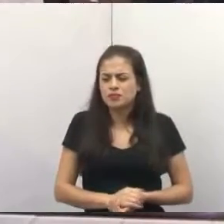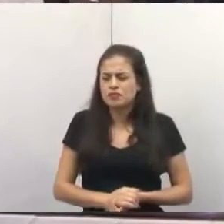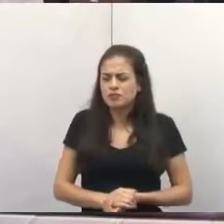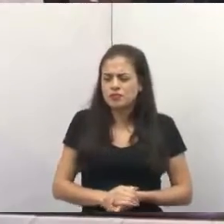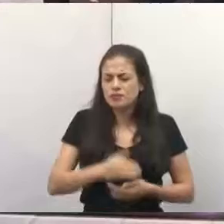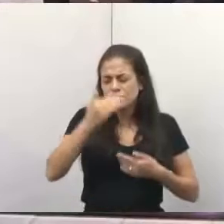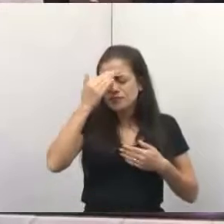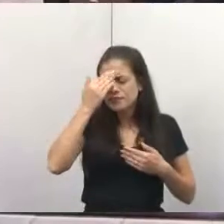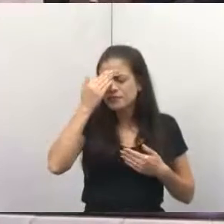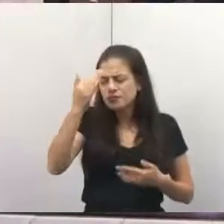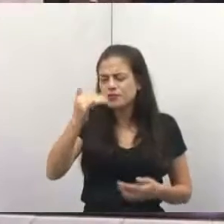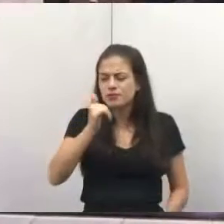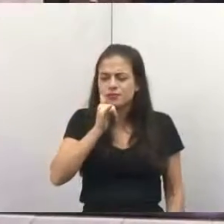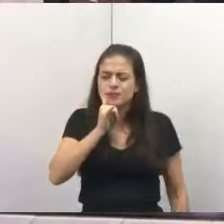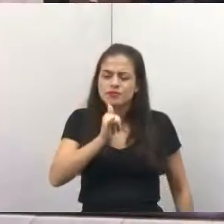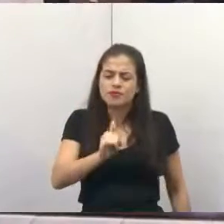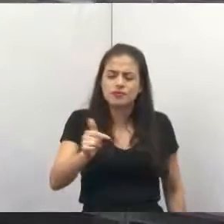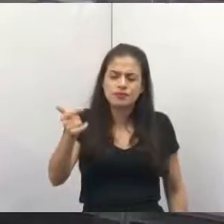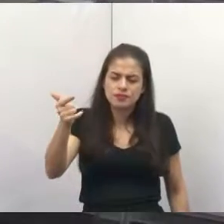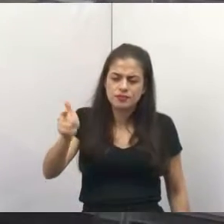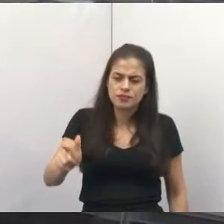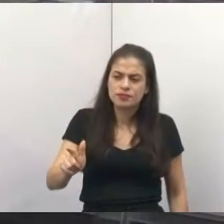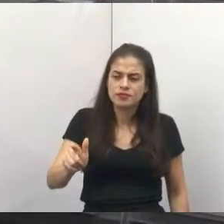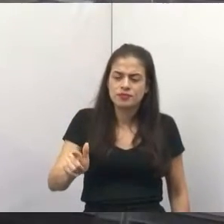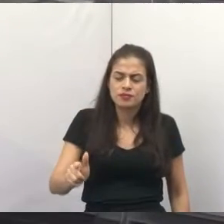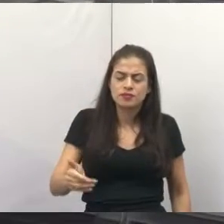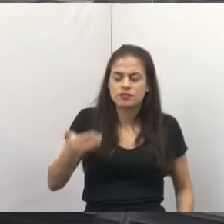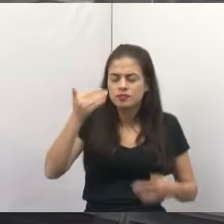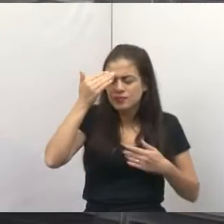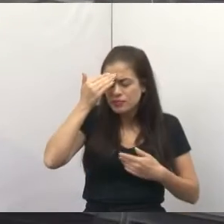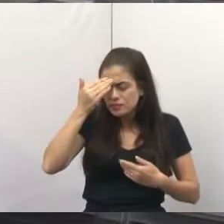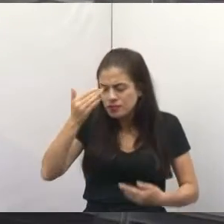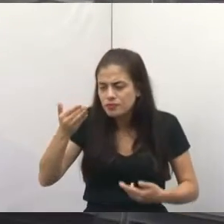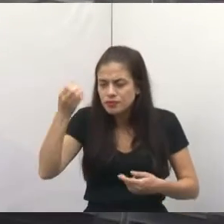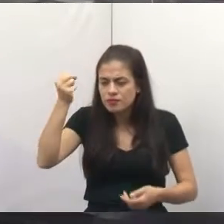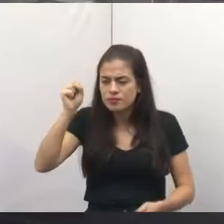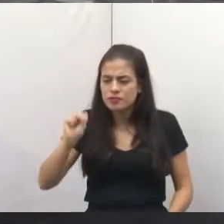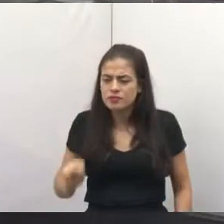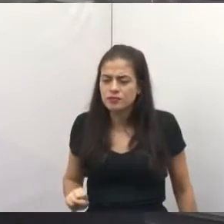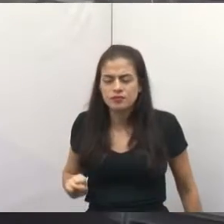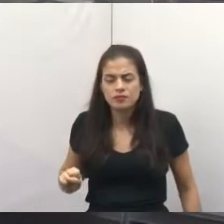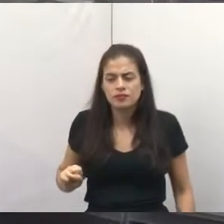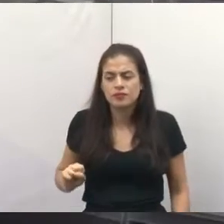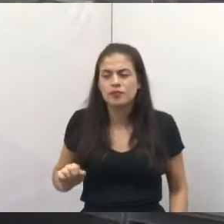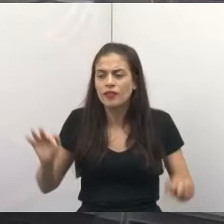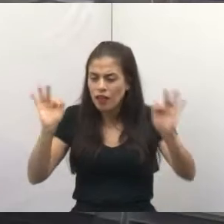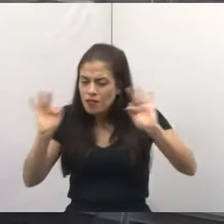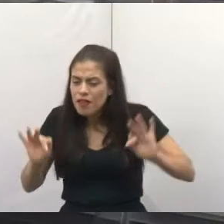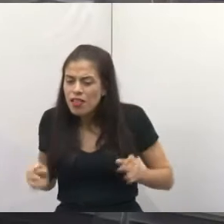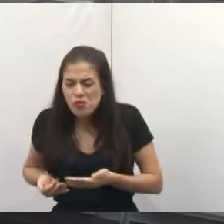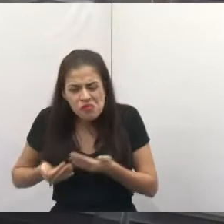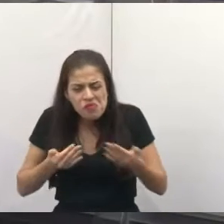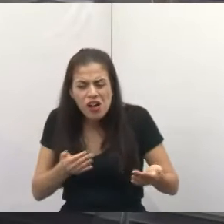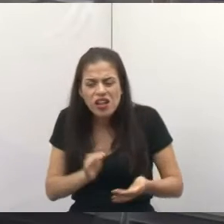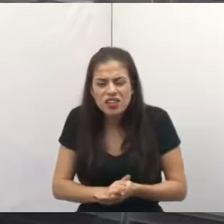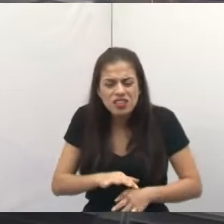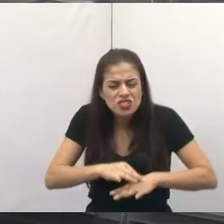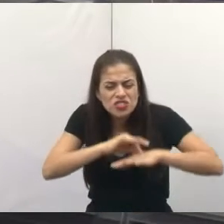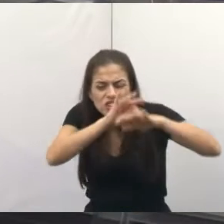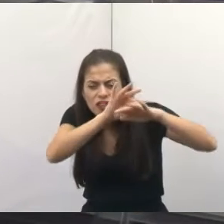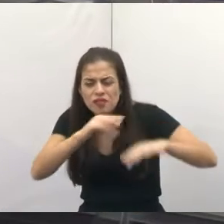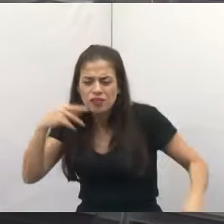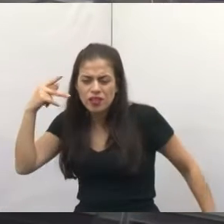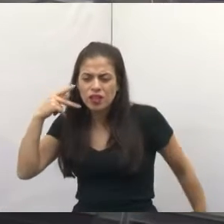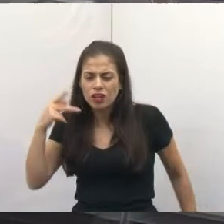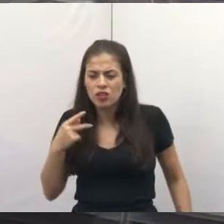Quero te agradecer pela fala mais uma vez e agradecer a fala da Sônia também. Eu acho que a Sônia foi muito feliz quando coloca que aqui não tem chefe de vereador, cada